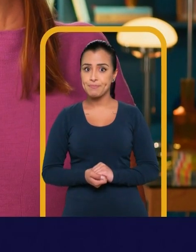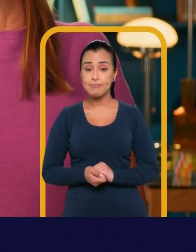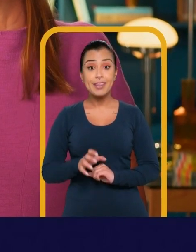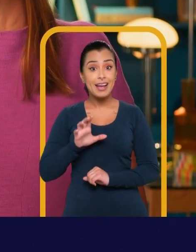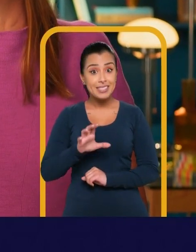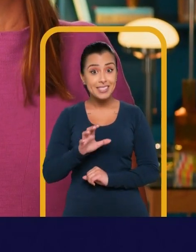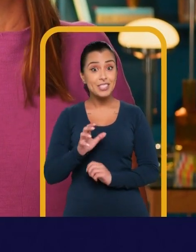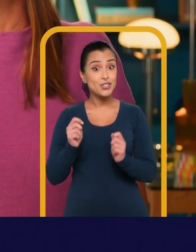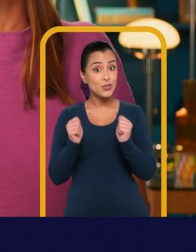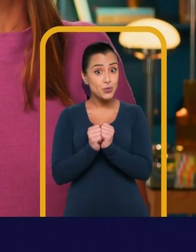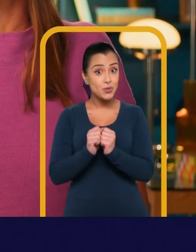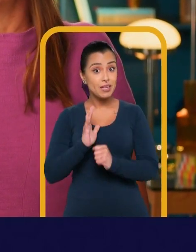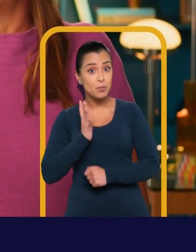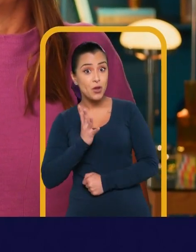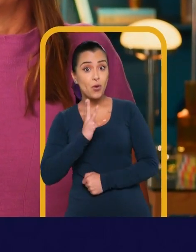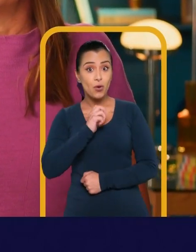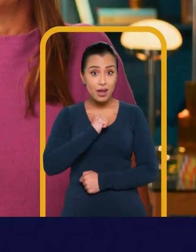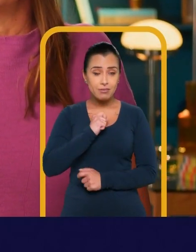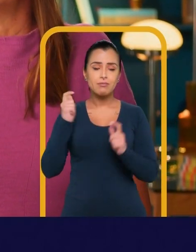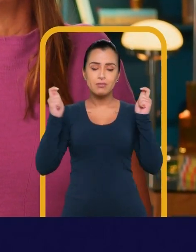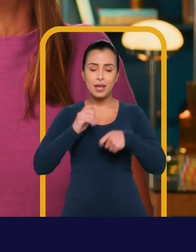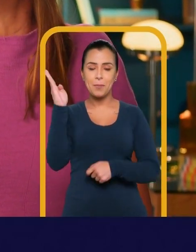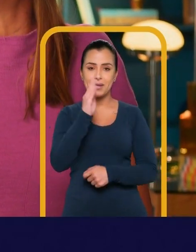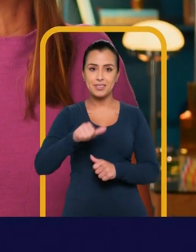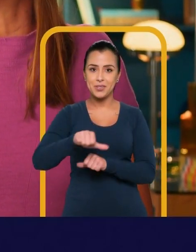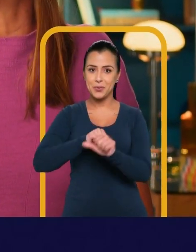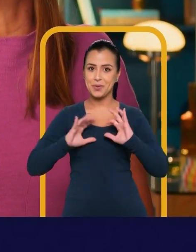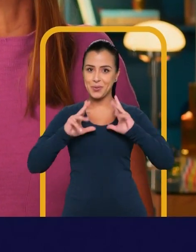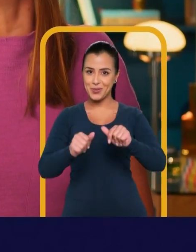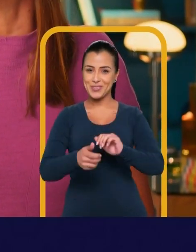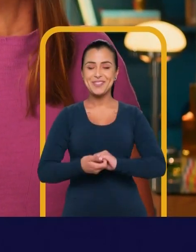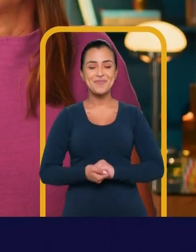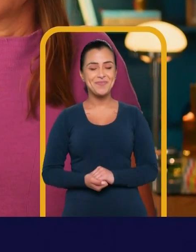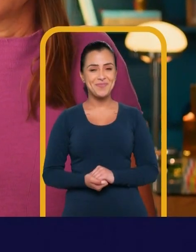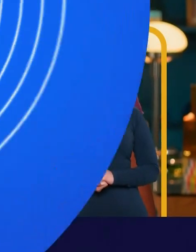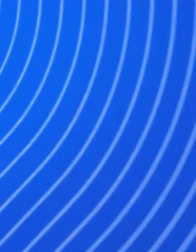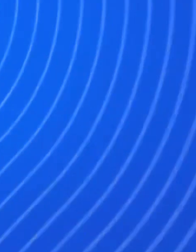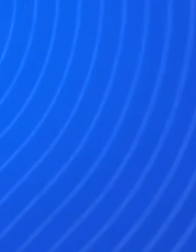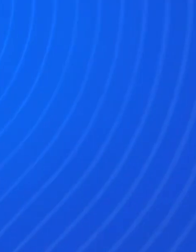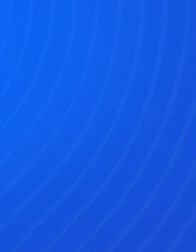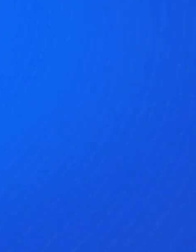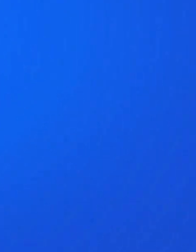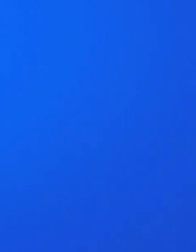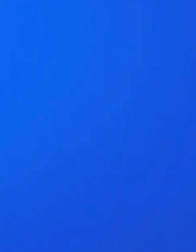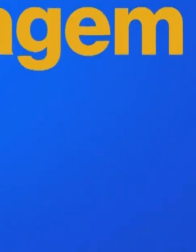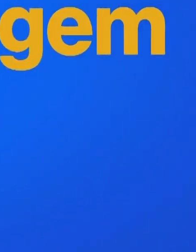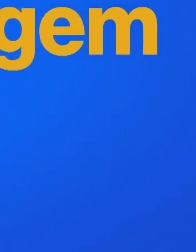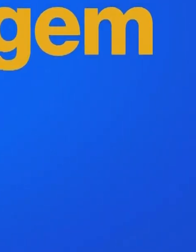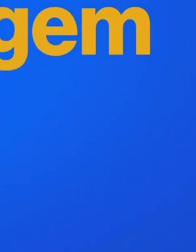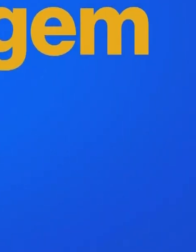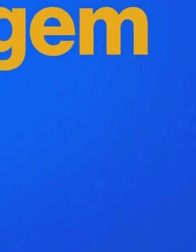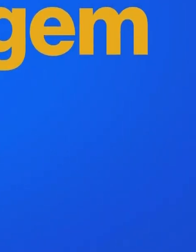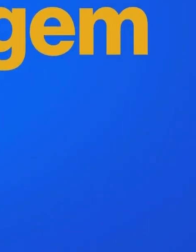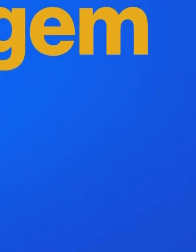comunicação. Juntas, com amor e coragem, vamos fazer um Brasil para todos.